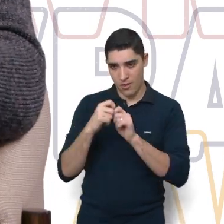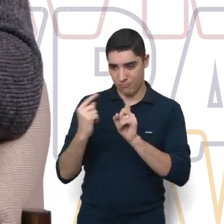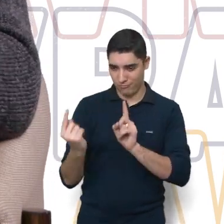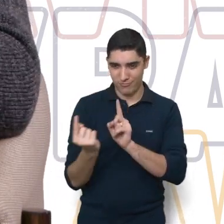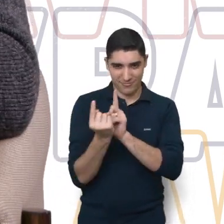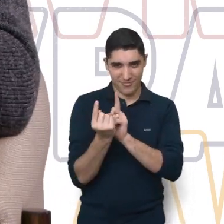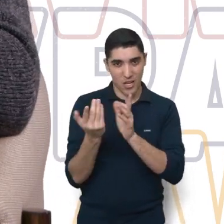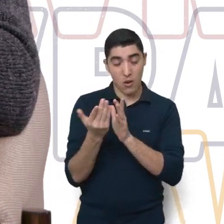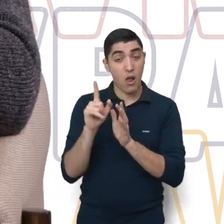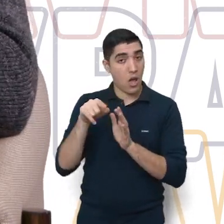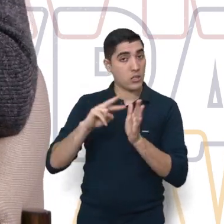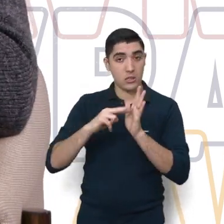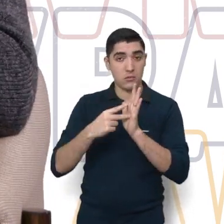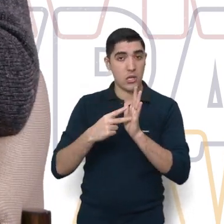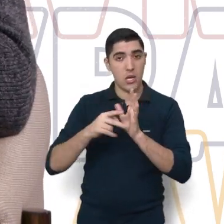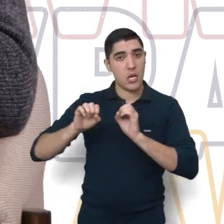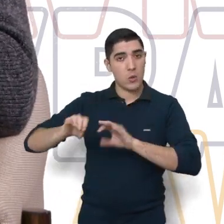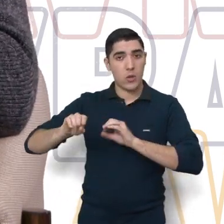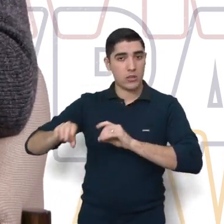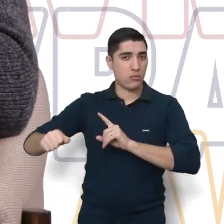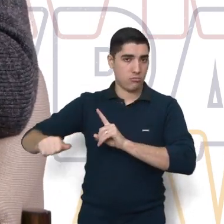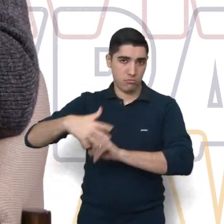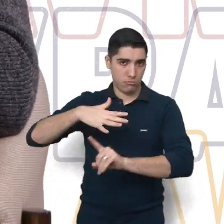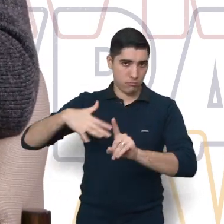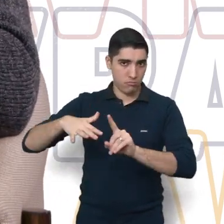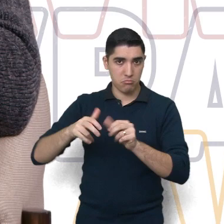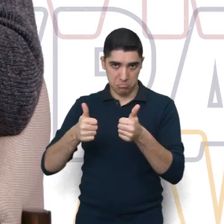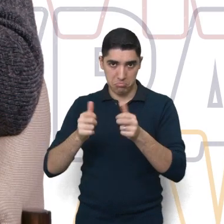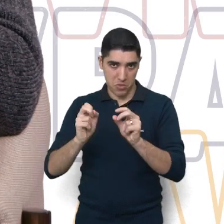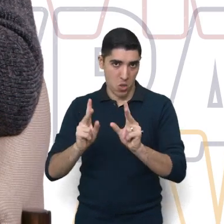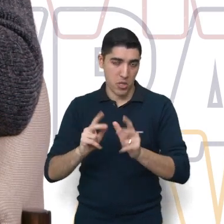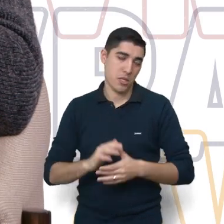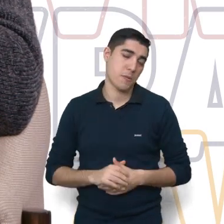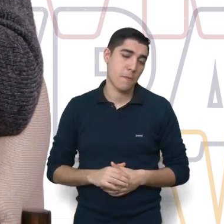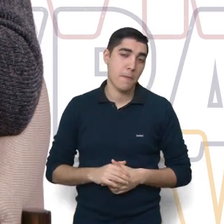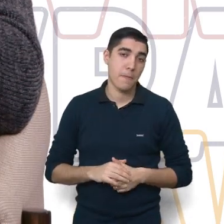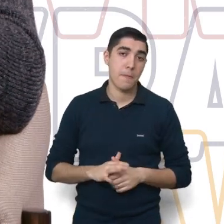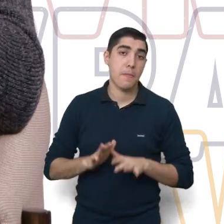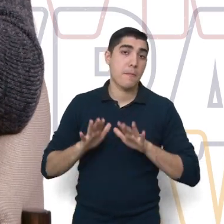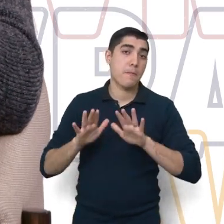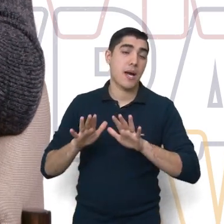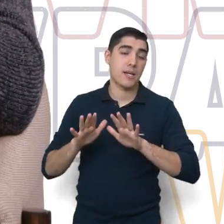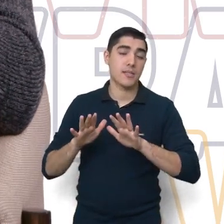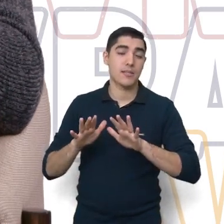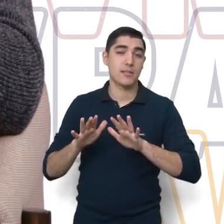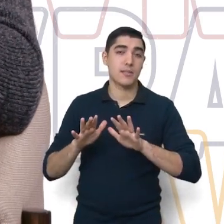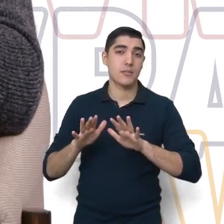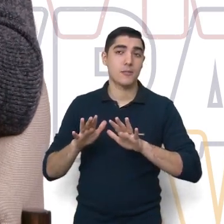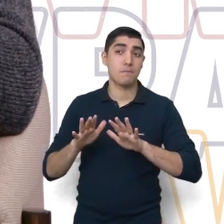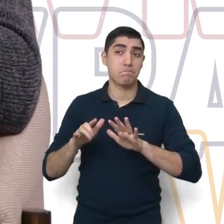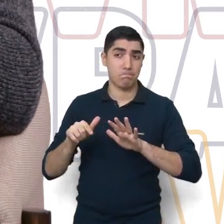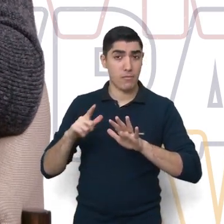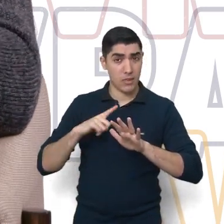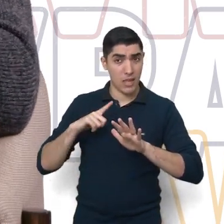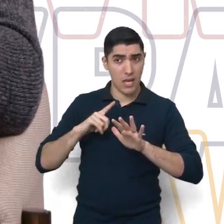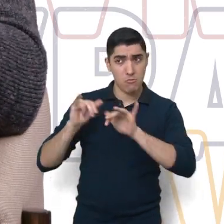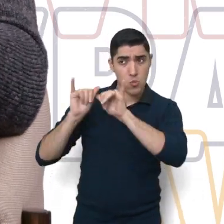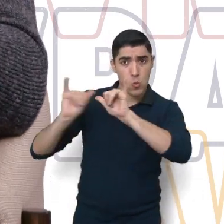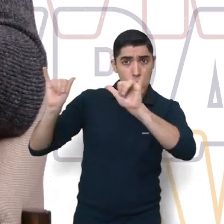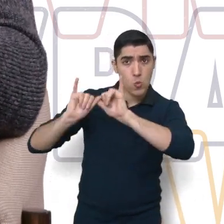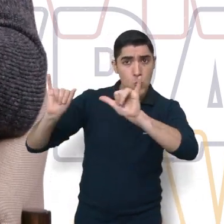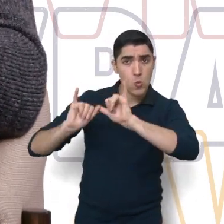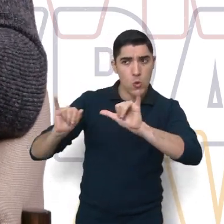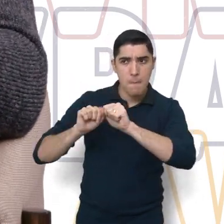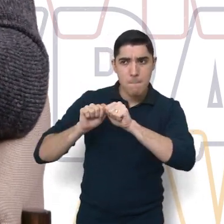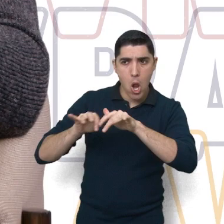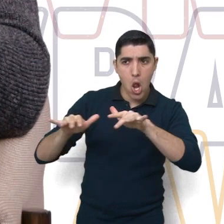isso aqui isso aqui é como eu falei educação ambiental OK agora em que âmbito o quanto isso está sendo